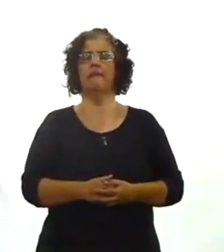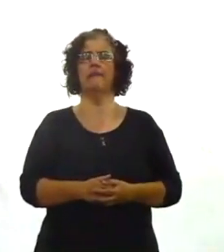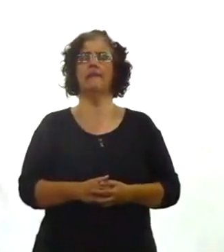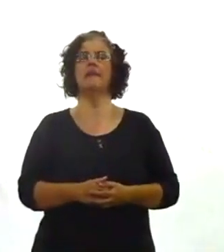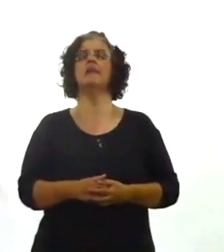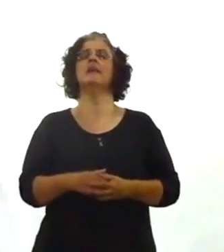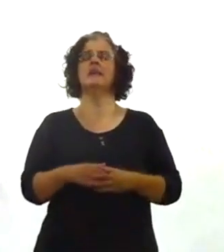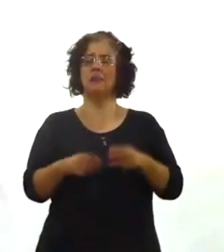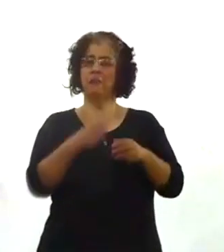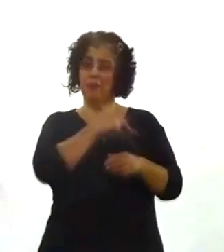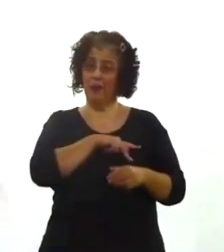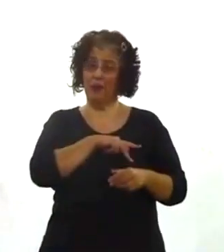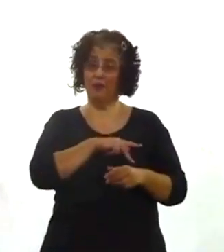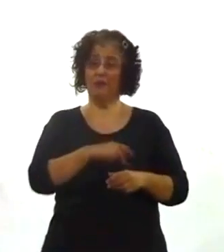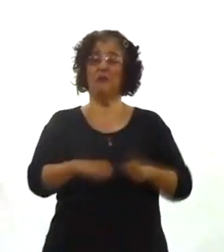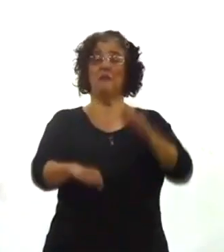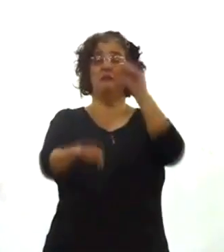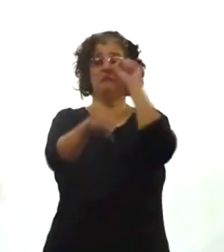sofrendo.